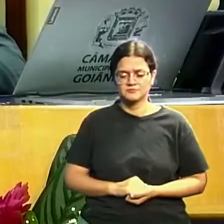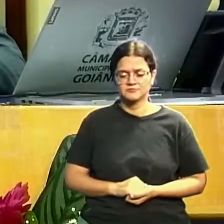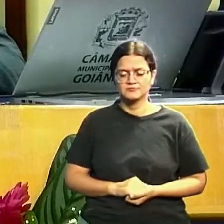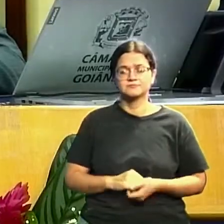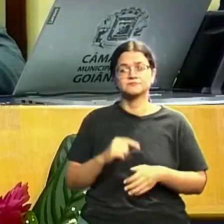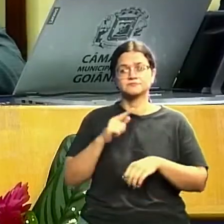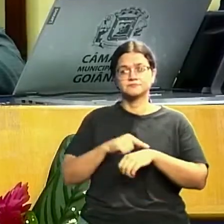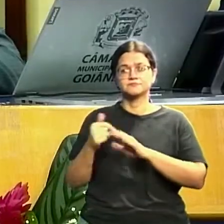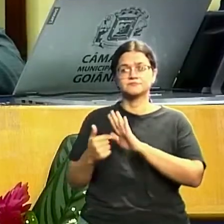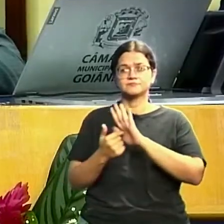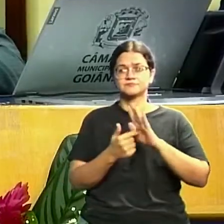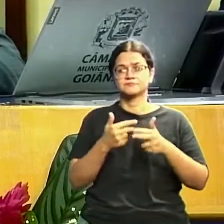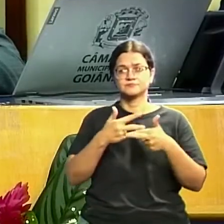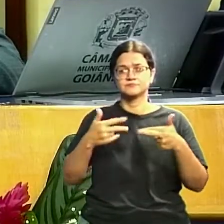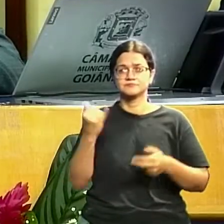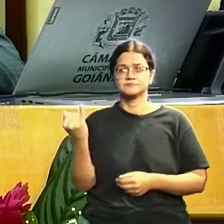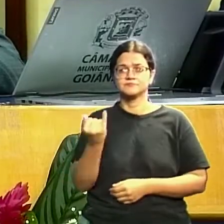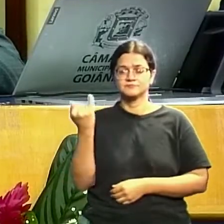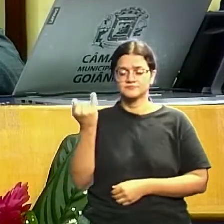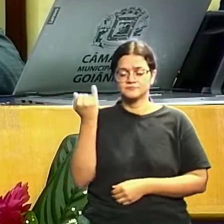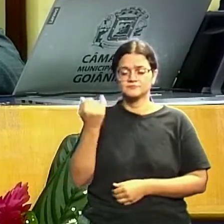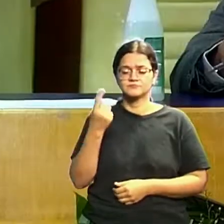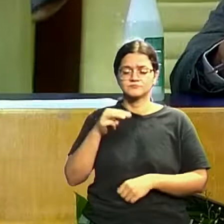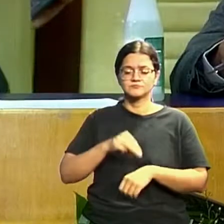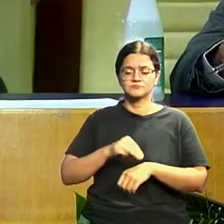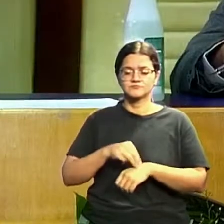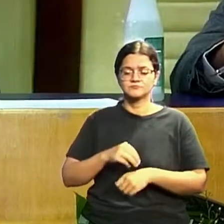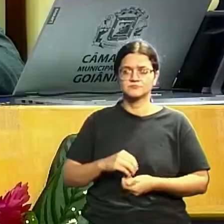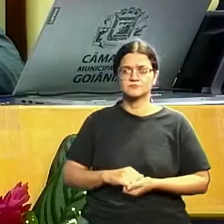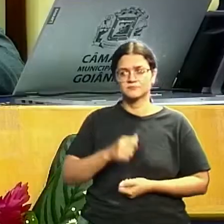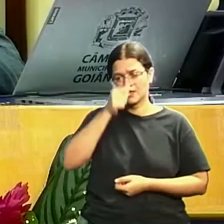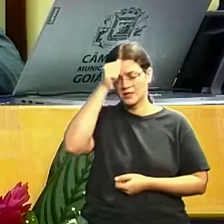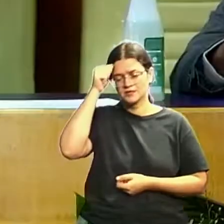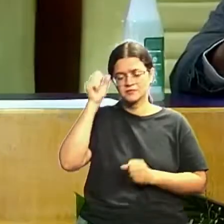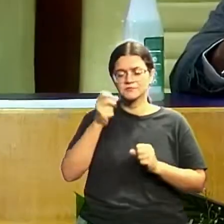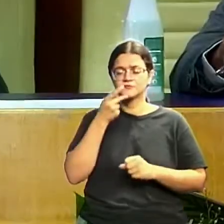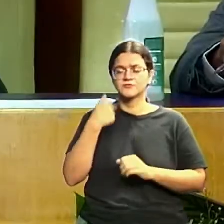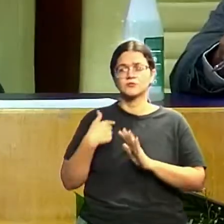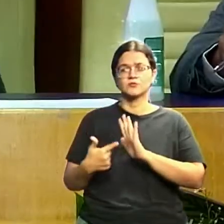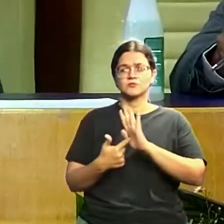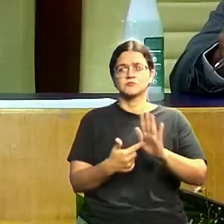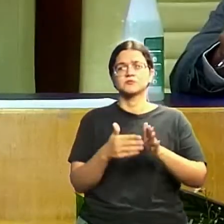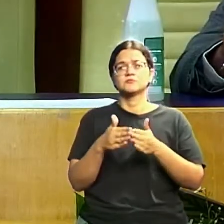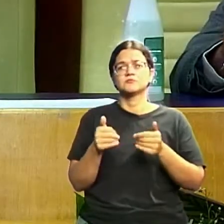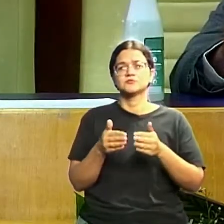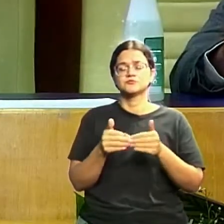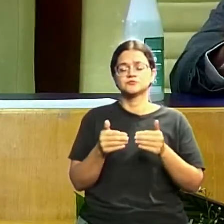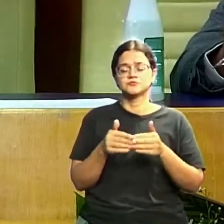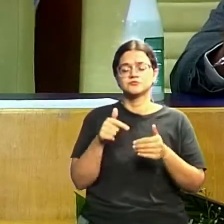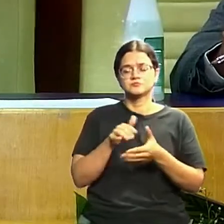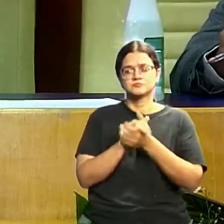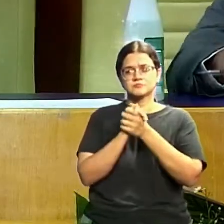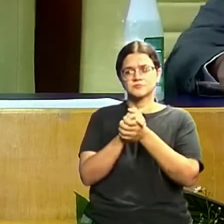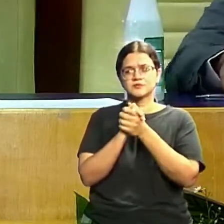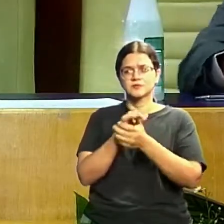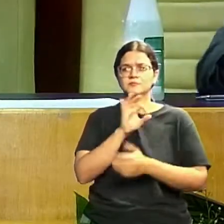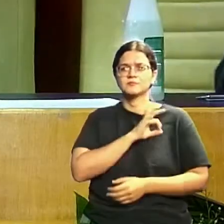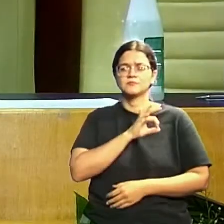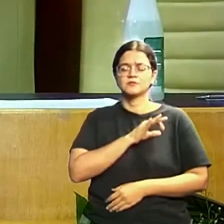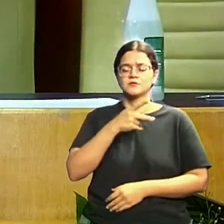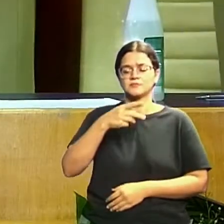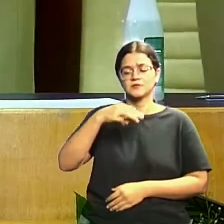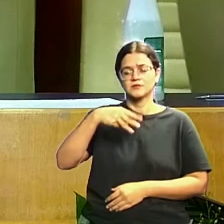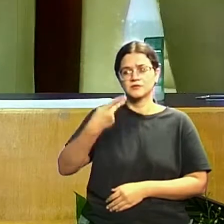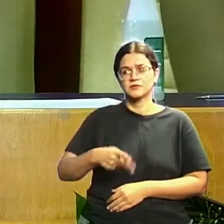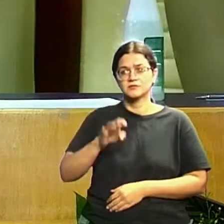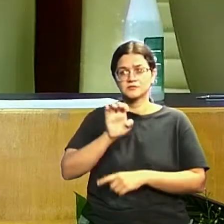O momento é destinado à apresentação de matérias. Para apresentar, excelência. Vereador Anselmo Pereira. Estou apresentando um requerimento, parabenizando a Polícia Militar do